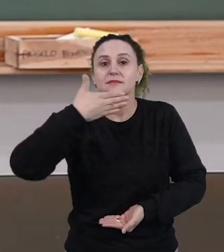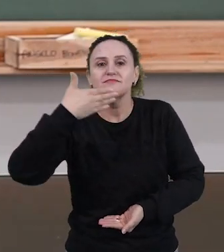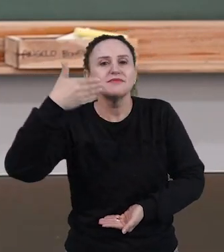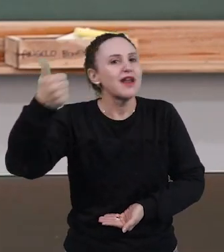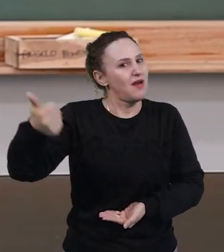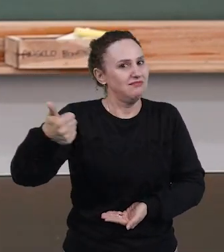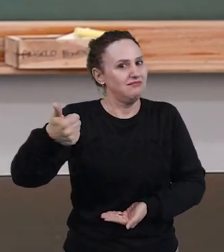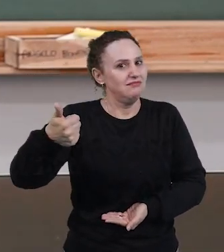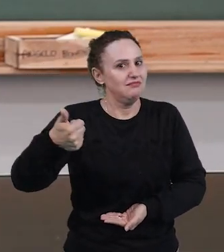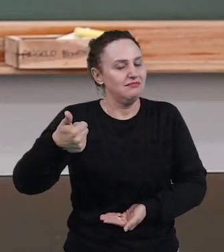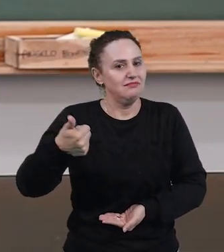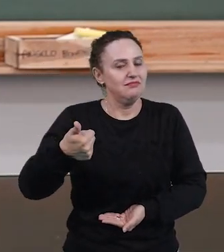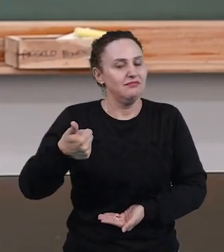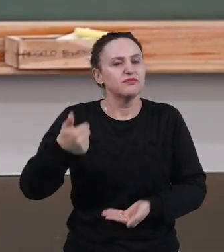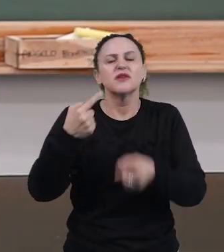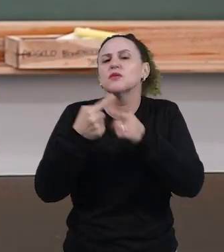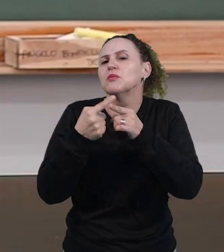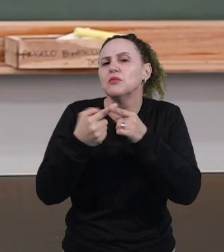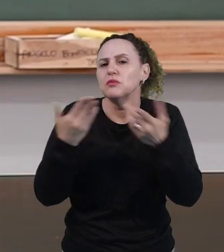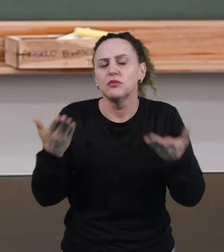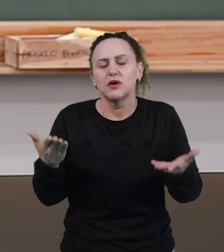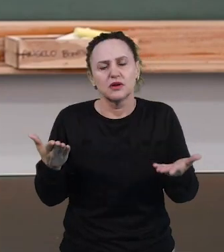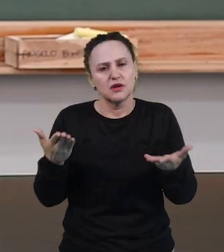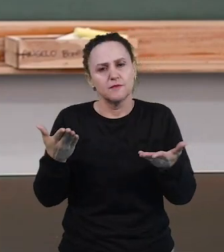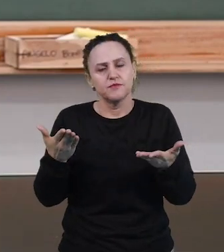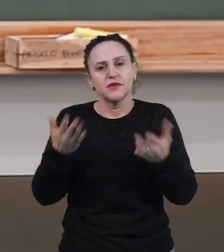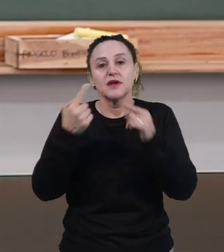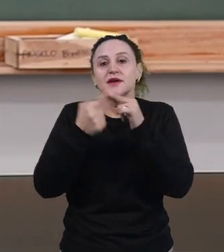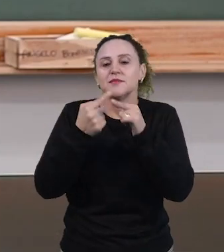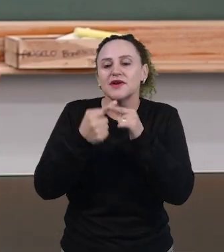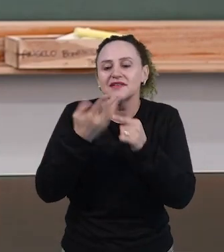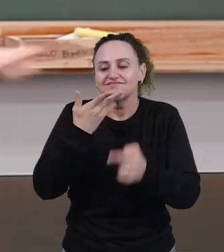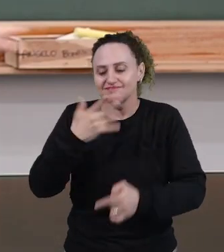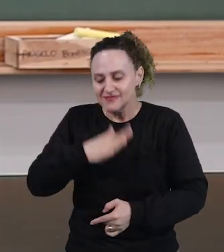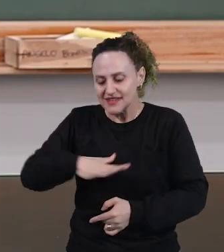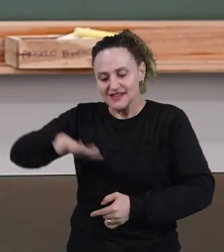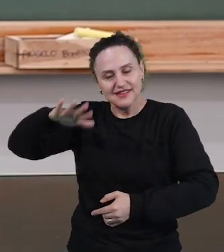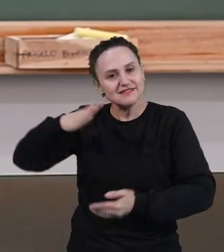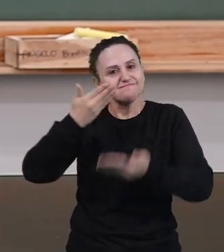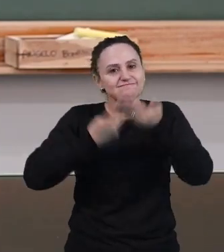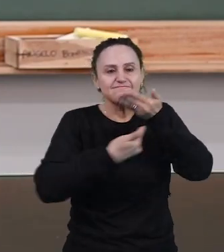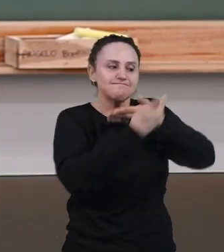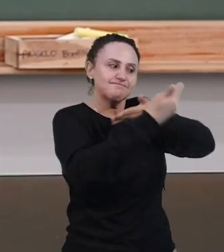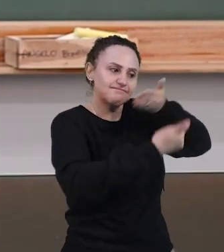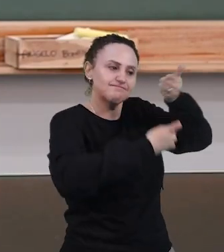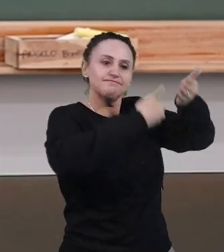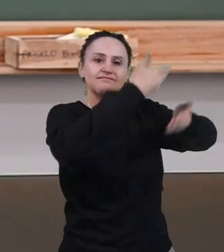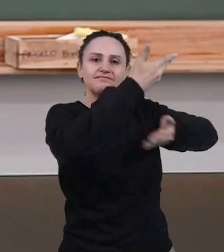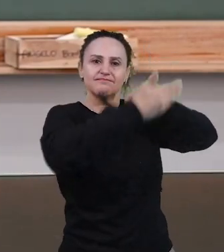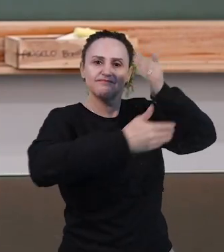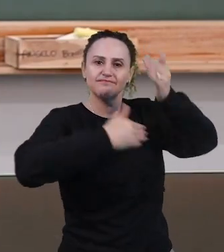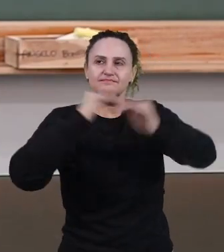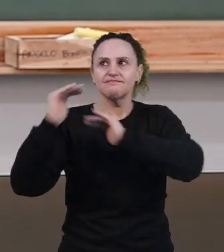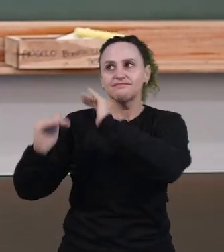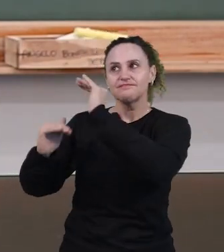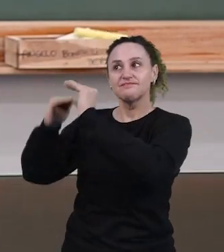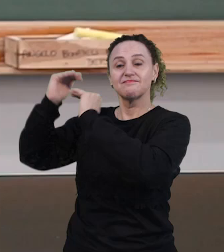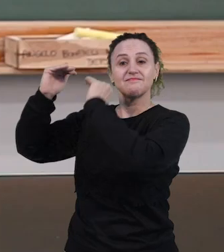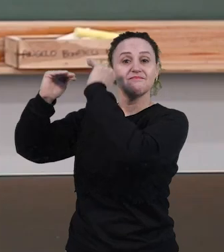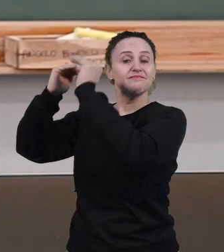maior, né? E por que tudo isso, né, gente? Porque as crianças foram interagindo aí ao longo do processo, né? Tiveram